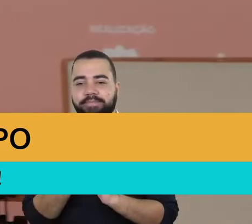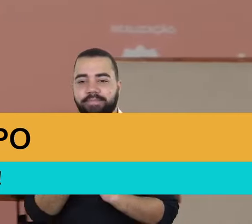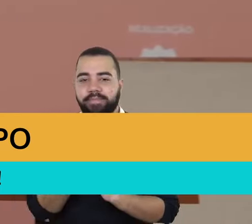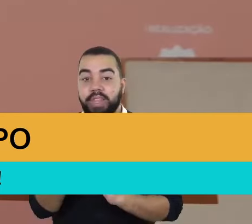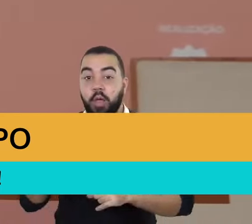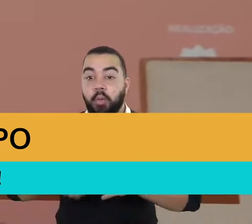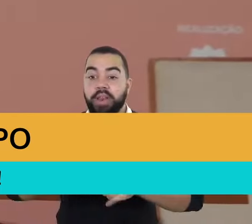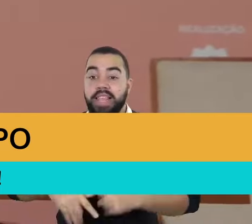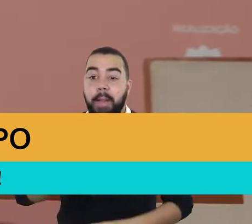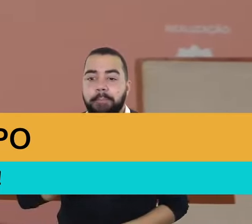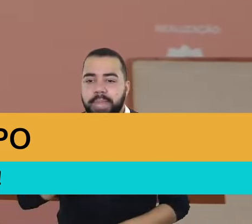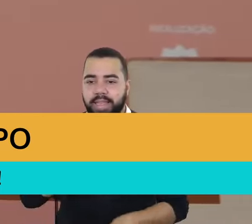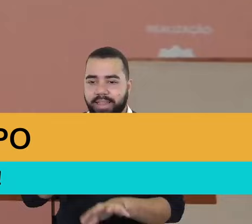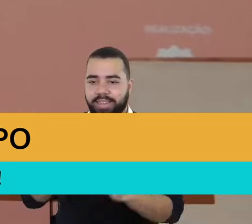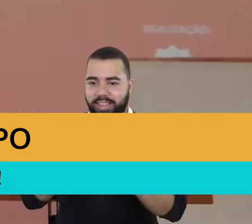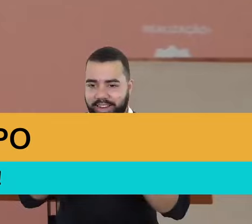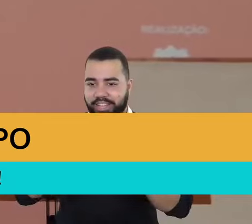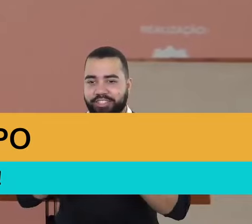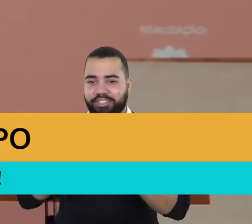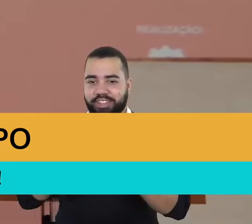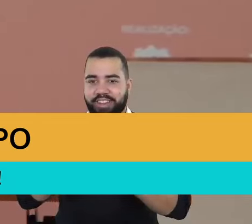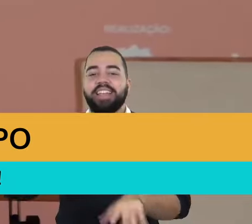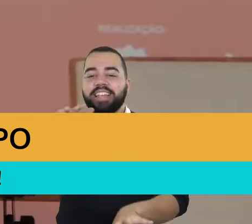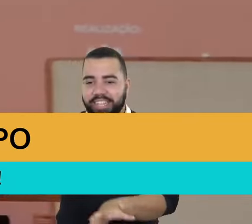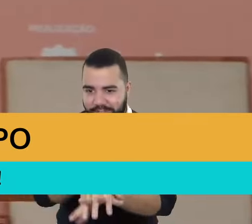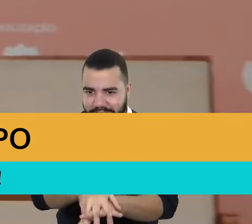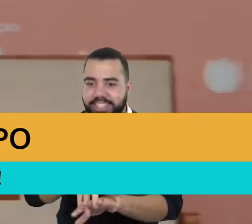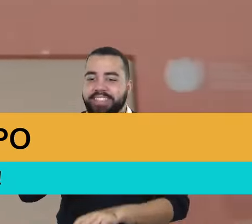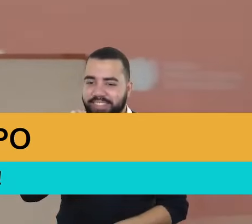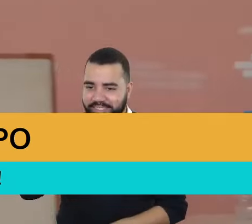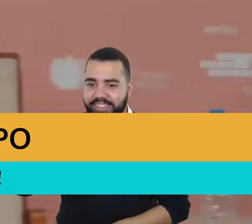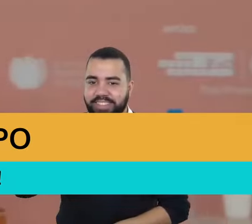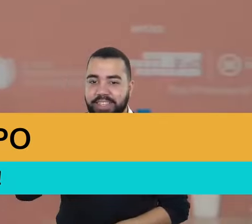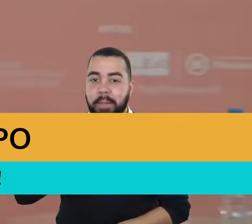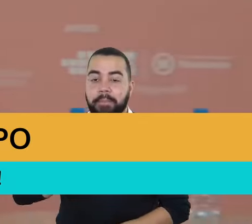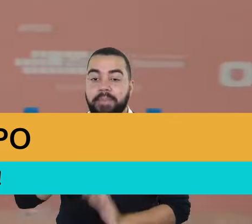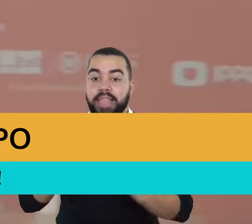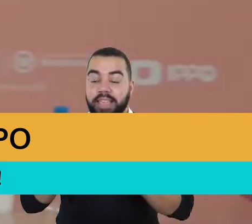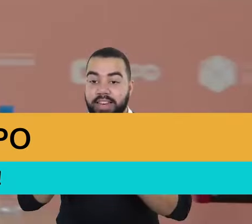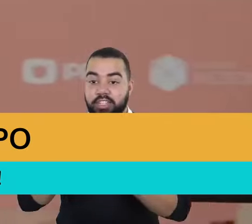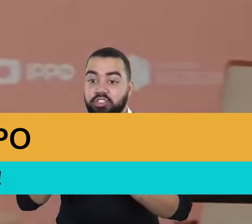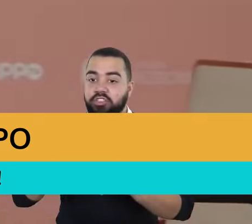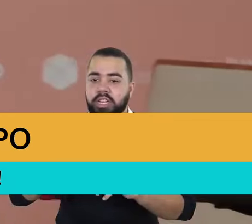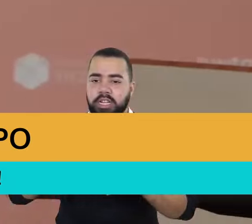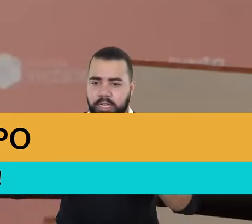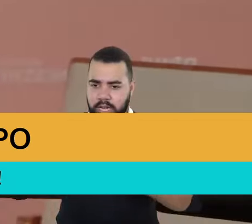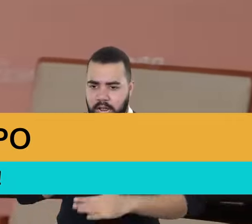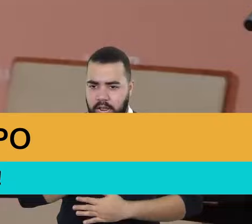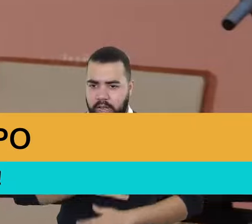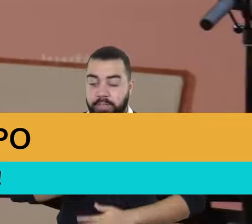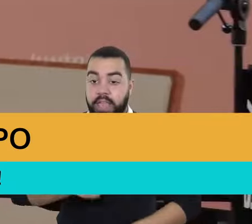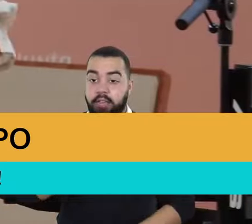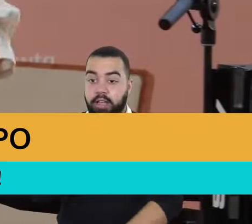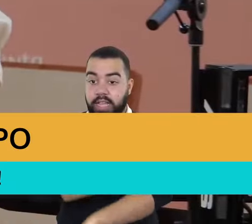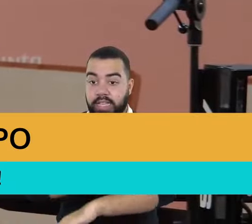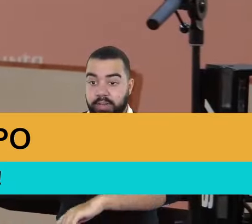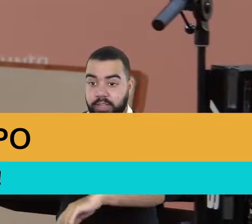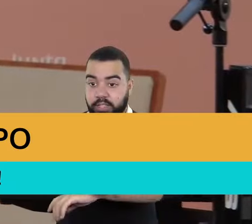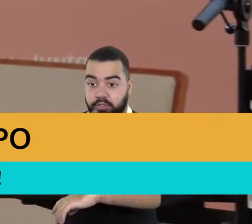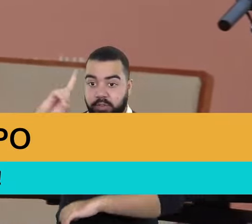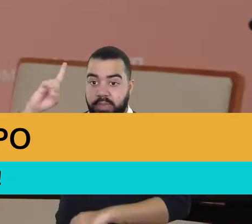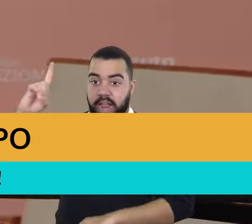minha vida foi na minha igreja. Eu vim de uma igreja bem tradicional também, eu vim da Assembleia de Deus, do Ministério do Belém.